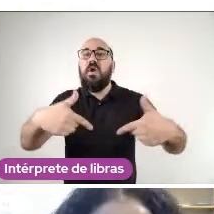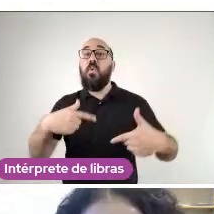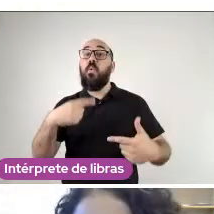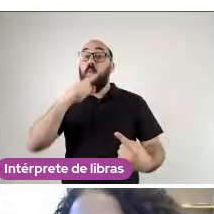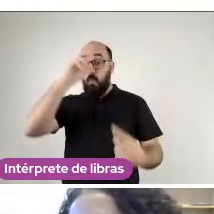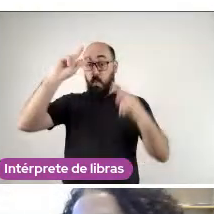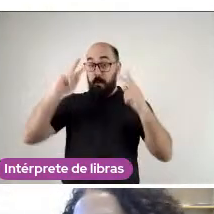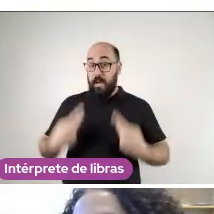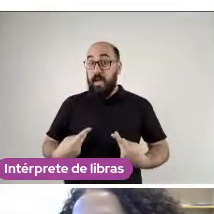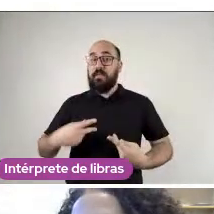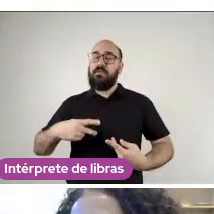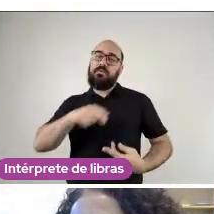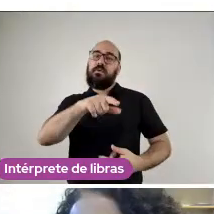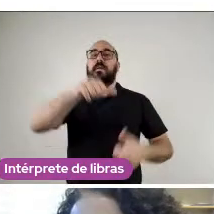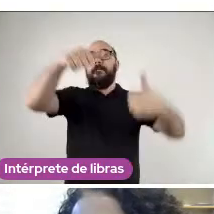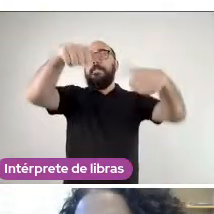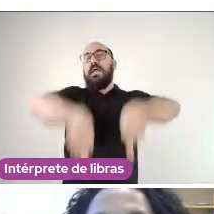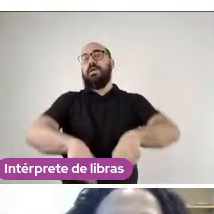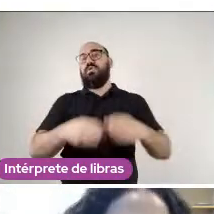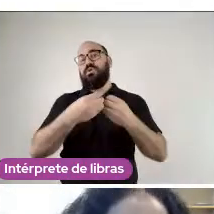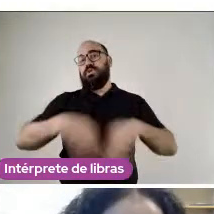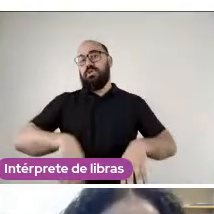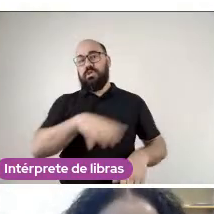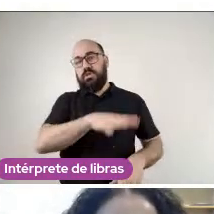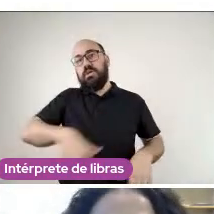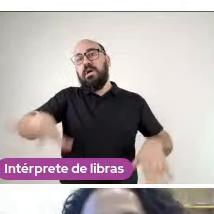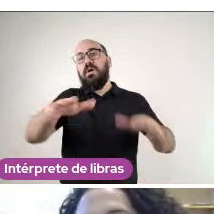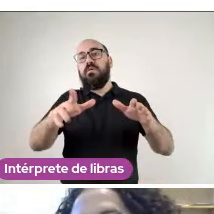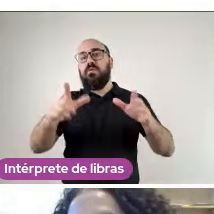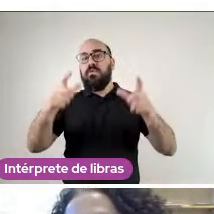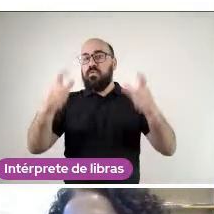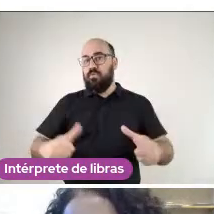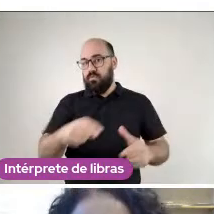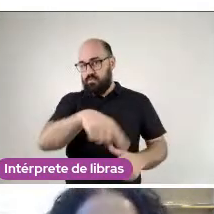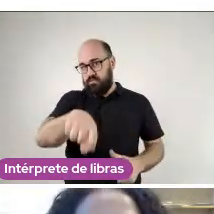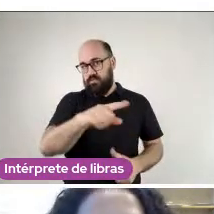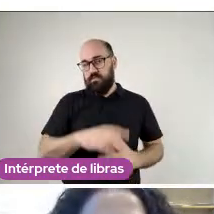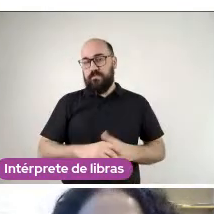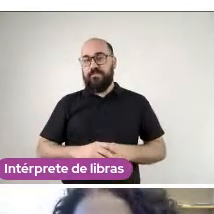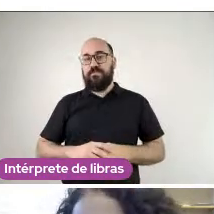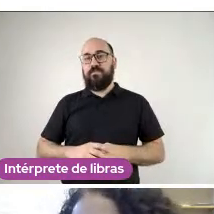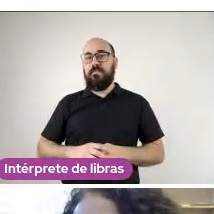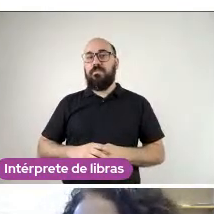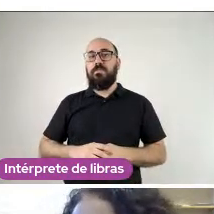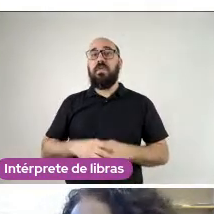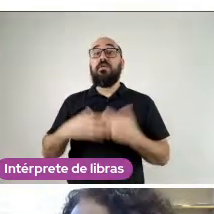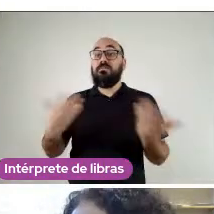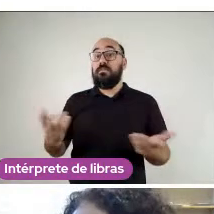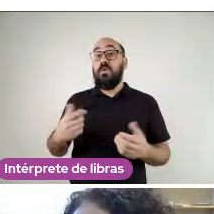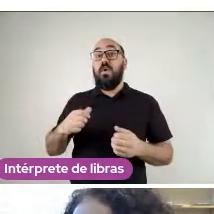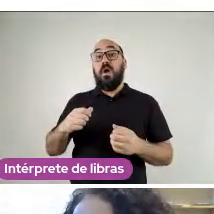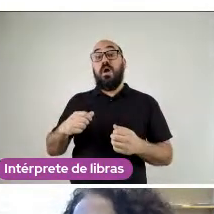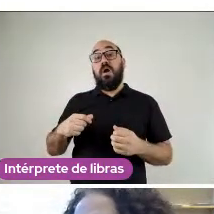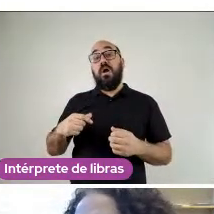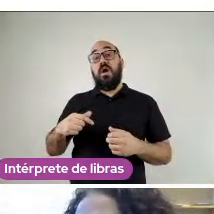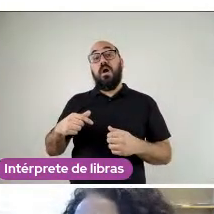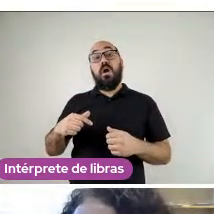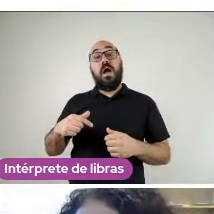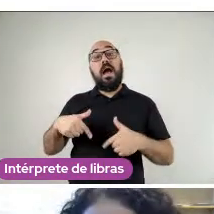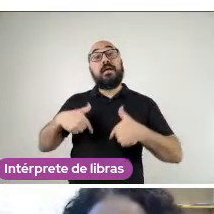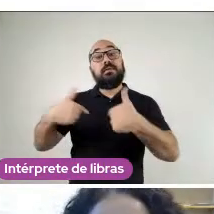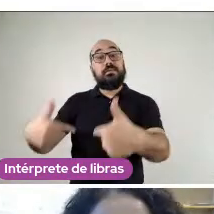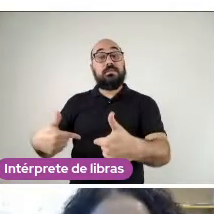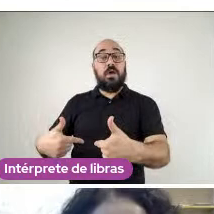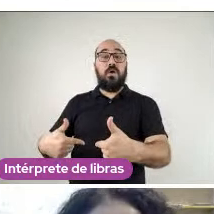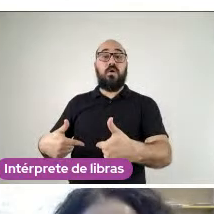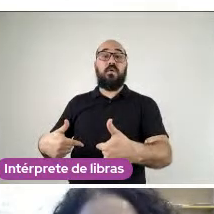a frequência dessas florações. Uma delas é o que a gente chama de eutrofização. Então, o fato, né, das atividades humanas estarem lançando um excesso